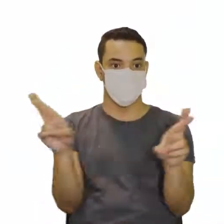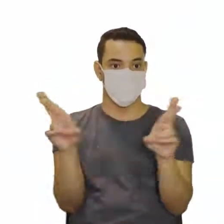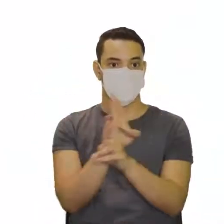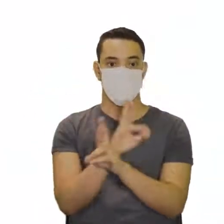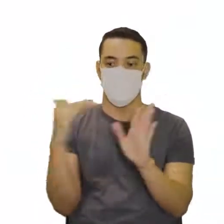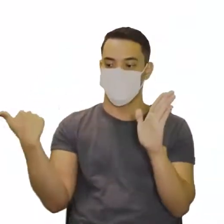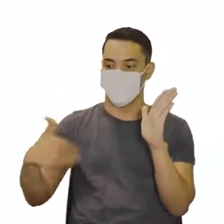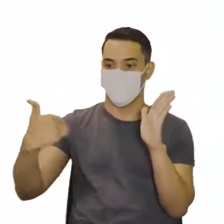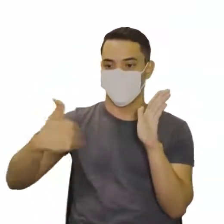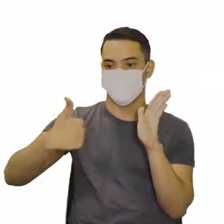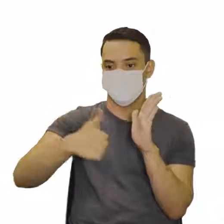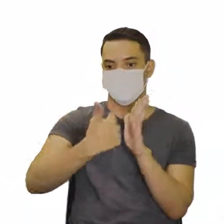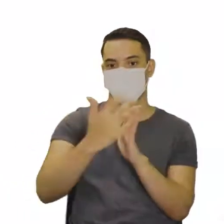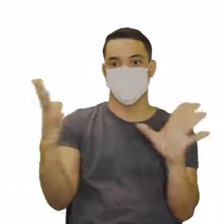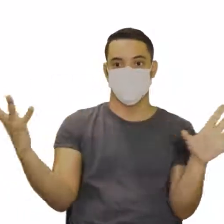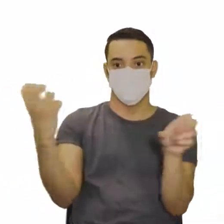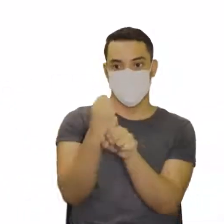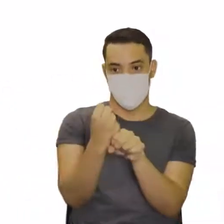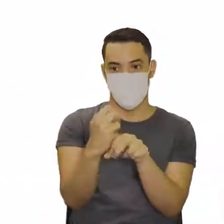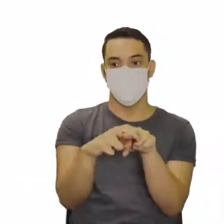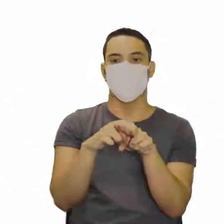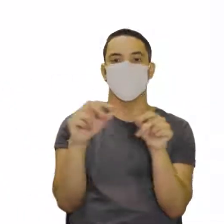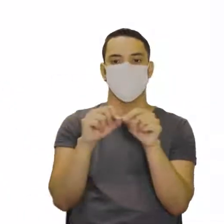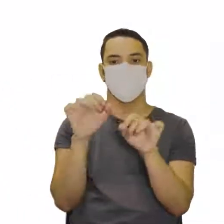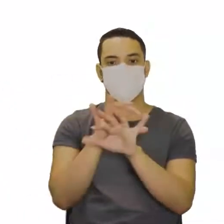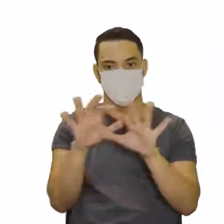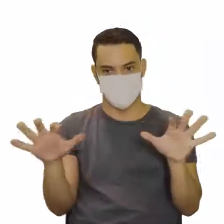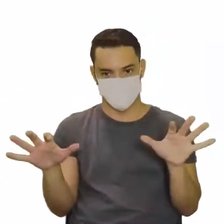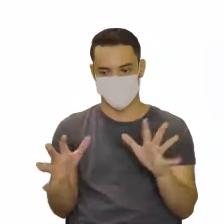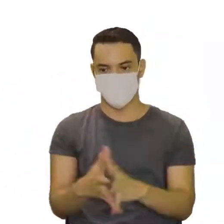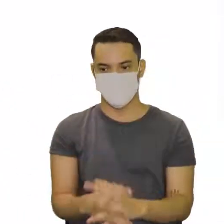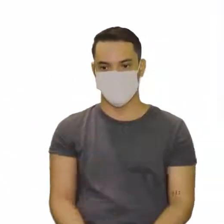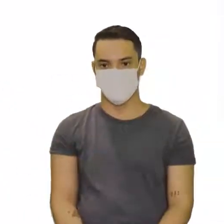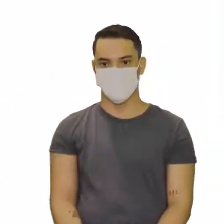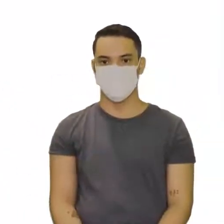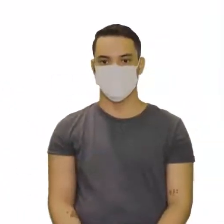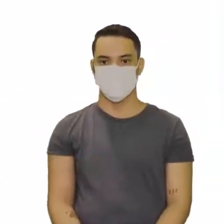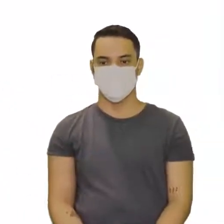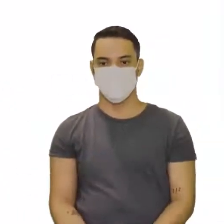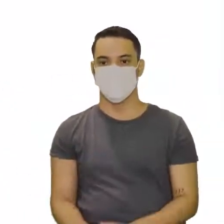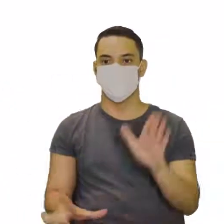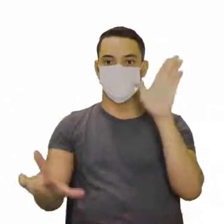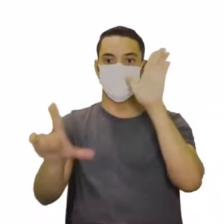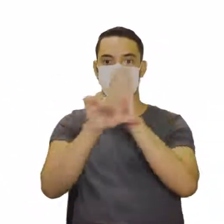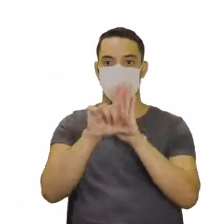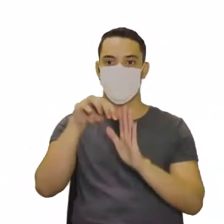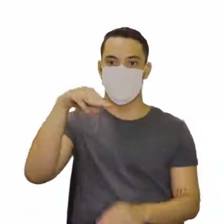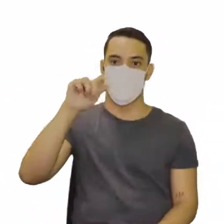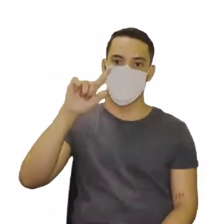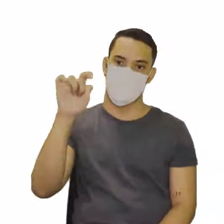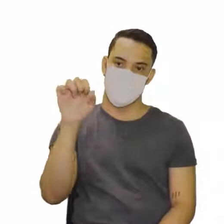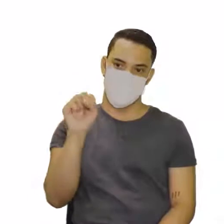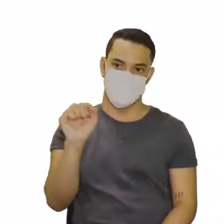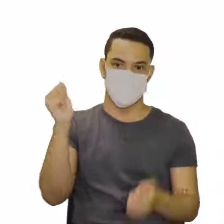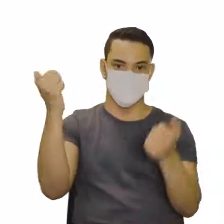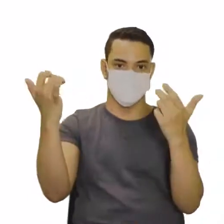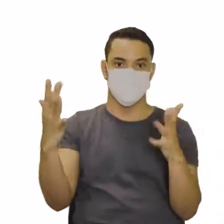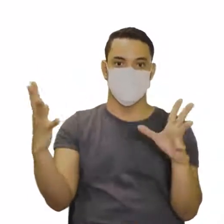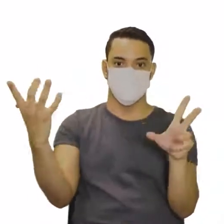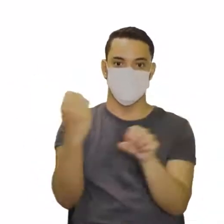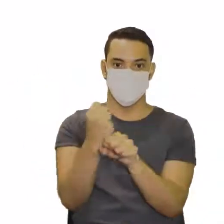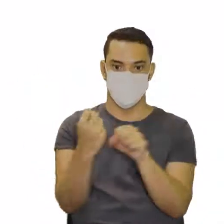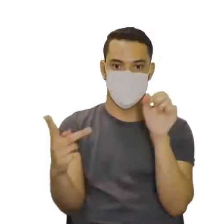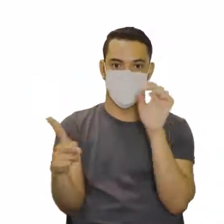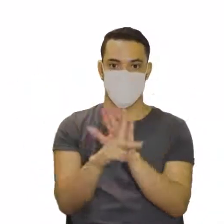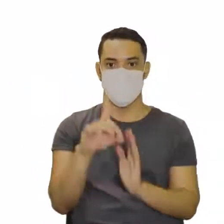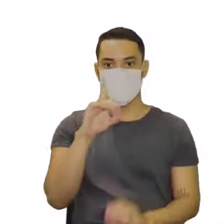que soma? Então, é exatamente o que nós estamos fazendo, tá? Aplicando a lei das malhas, que diz a soma algébrica